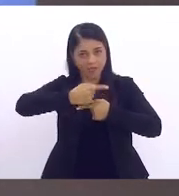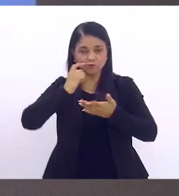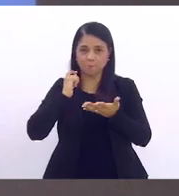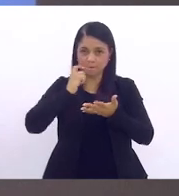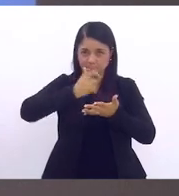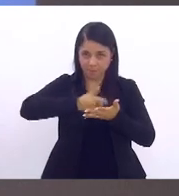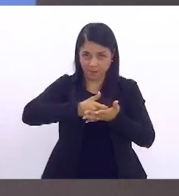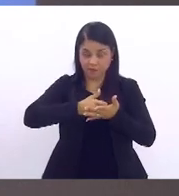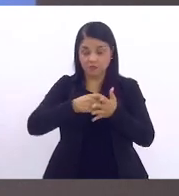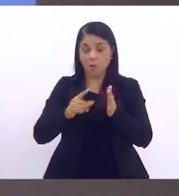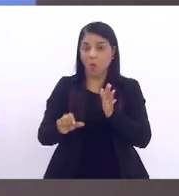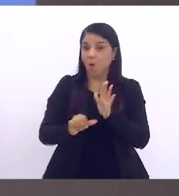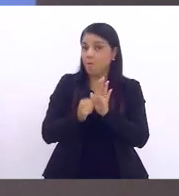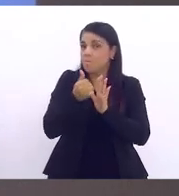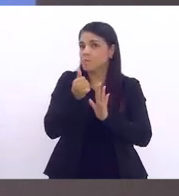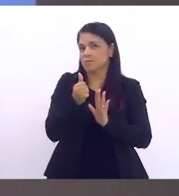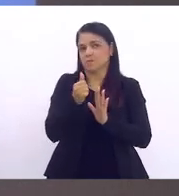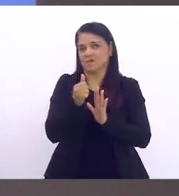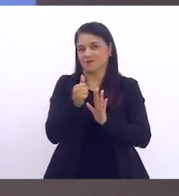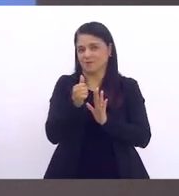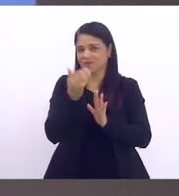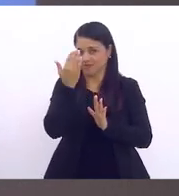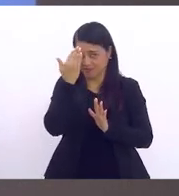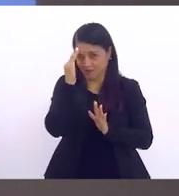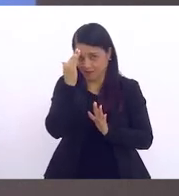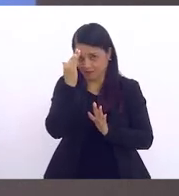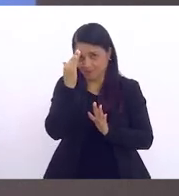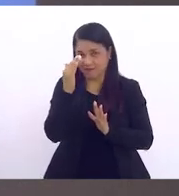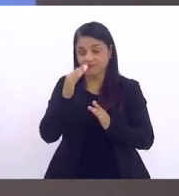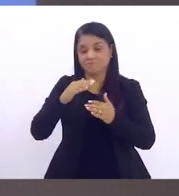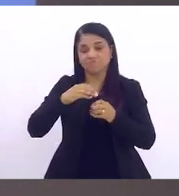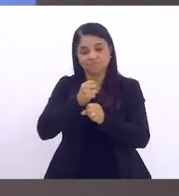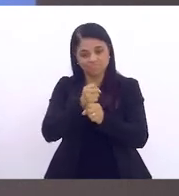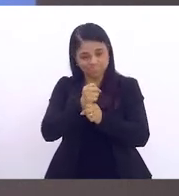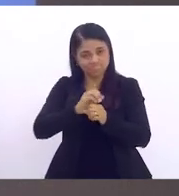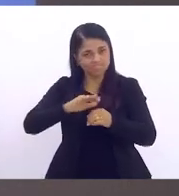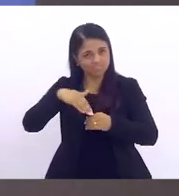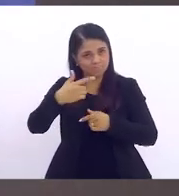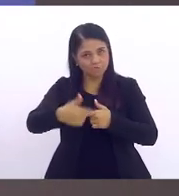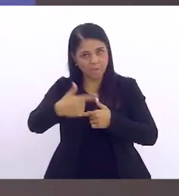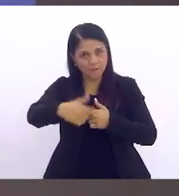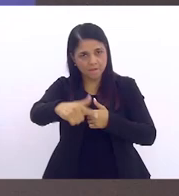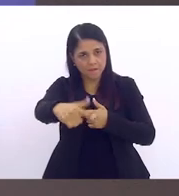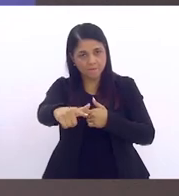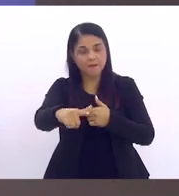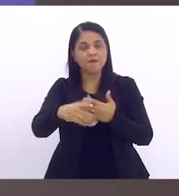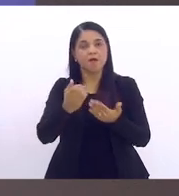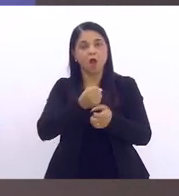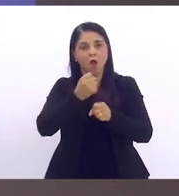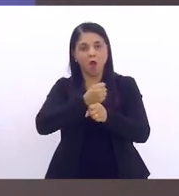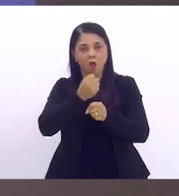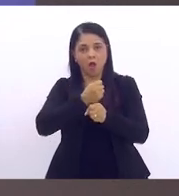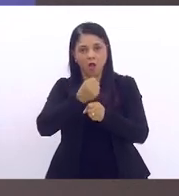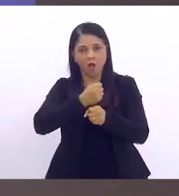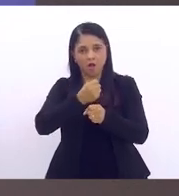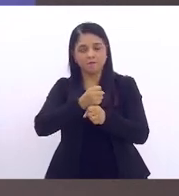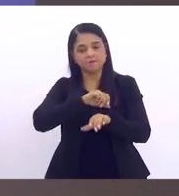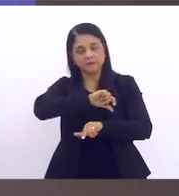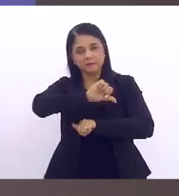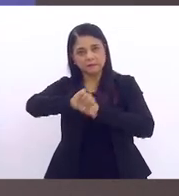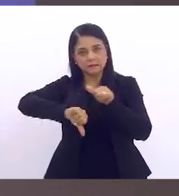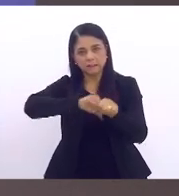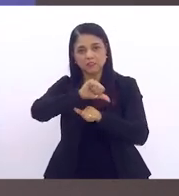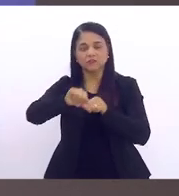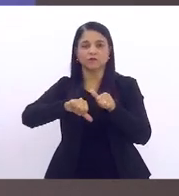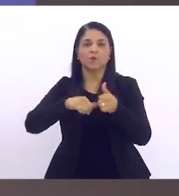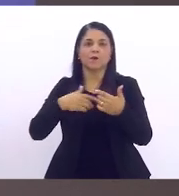isso aqui é só o primeiro que vai acontecer que uma vez que nos próximos anos de fato nós vamos iniciar as obras que vão transformar a mobilidade de